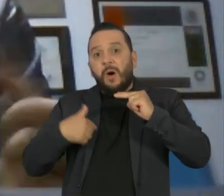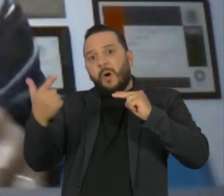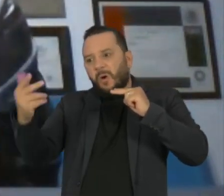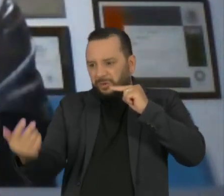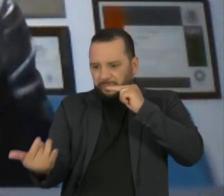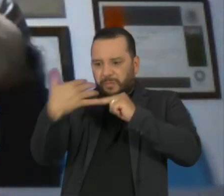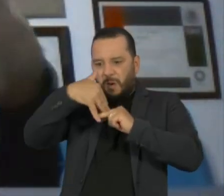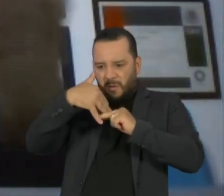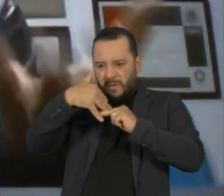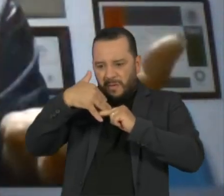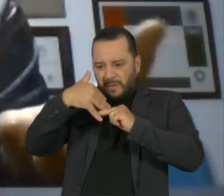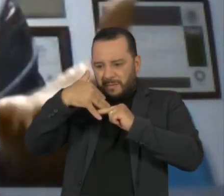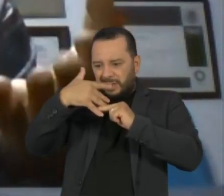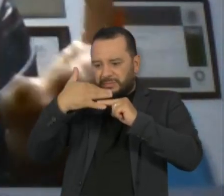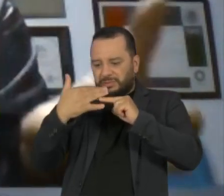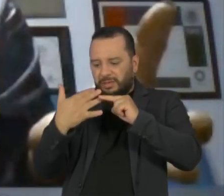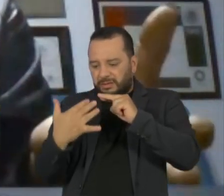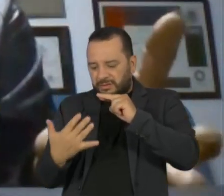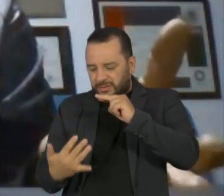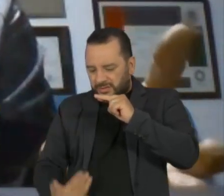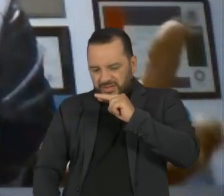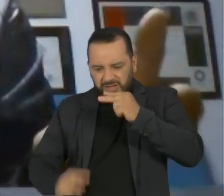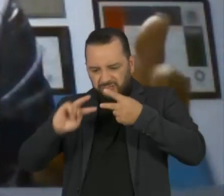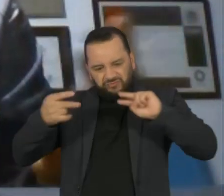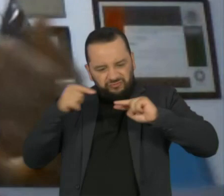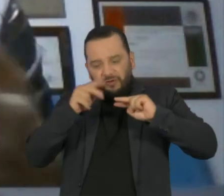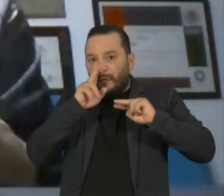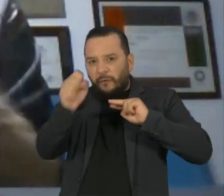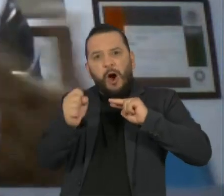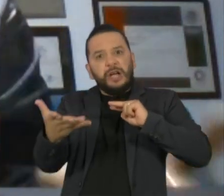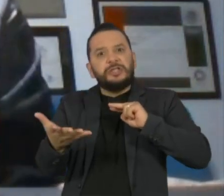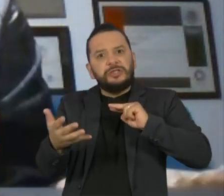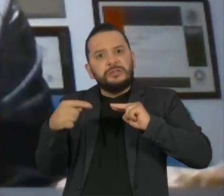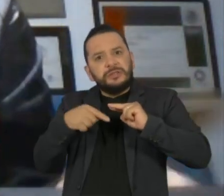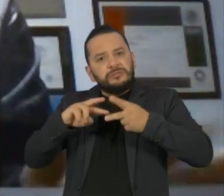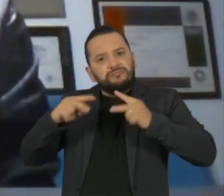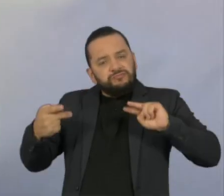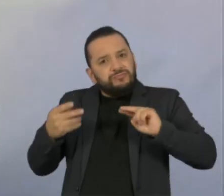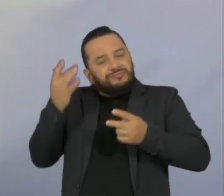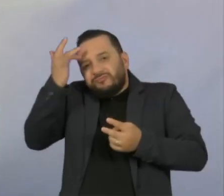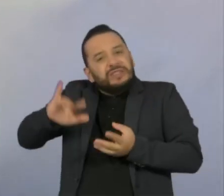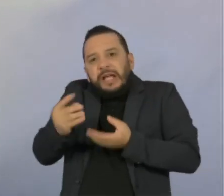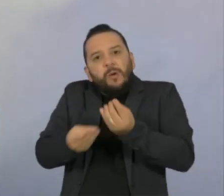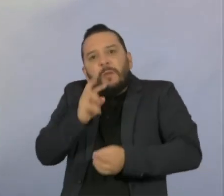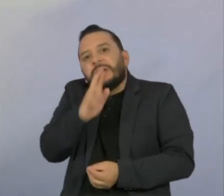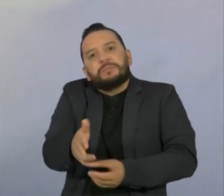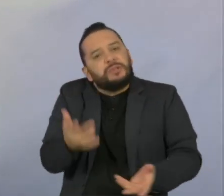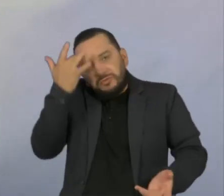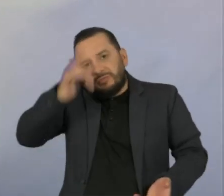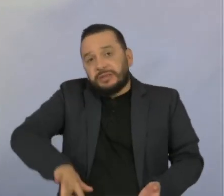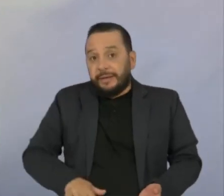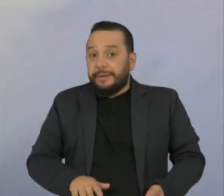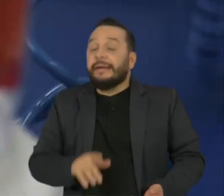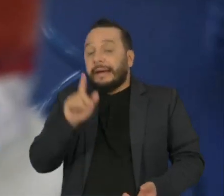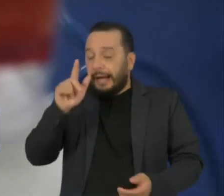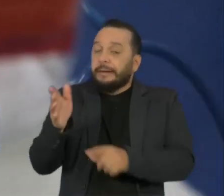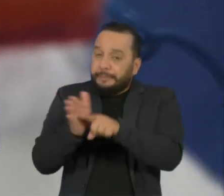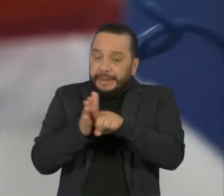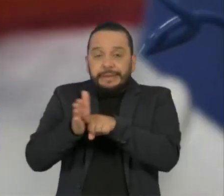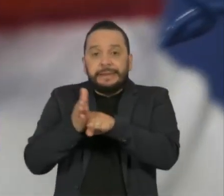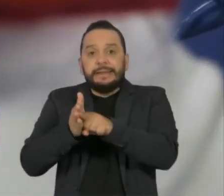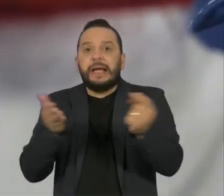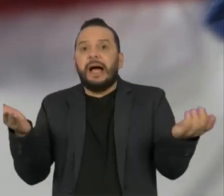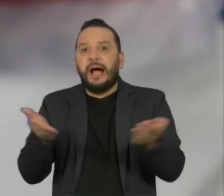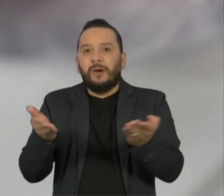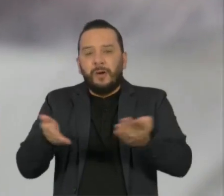células? Ou será que ele ativa alguns genes que os protegem? A gente não sabe. A pesquisa está na fase de coleta de